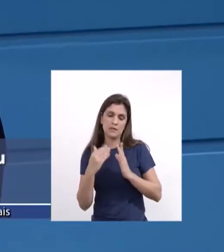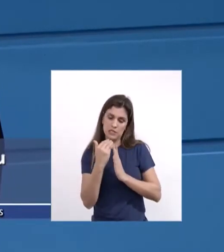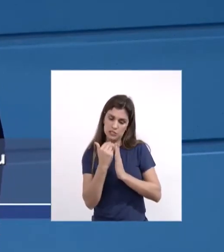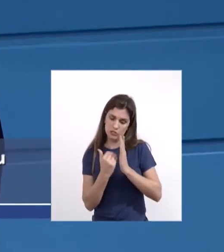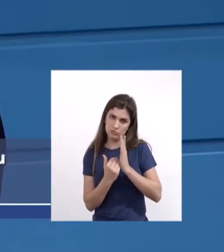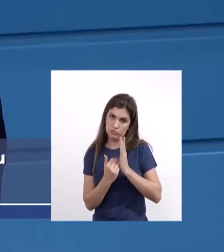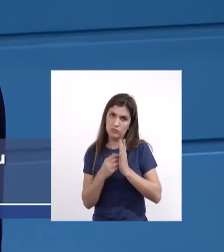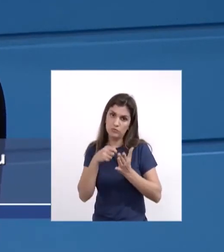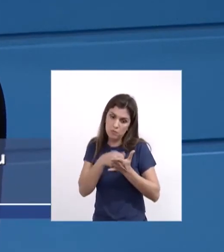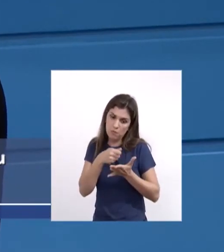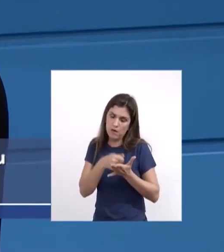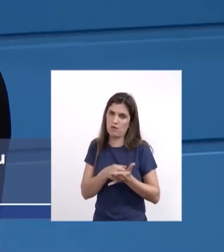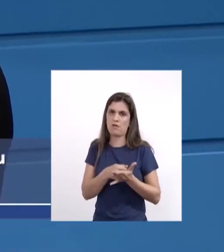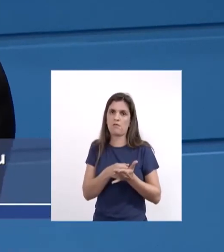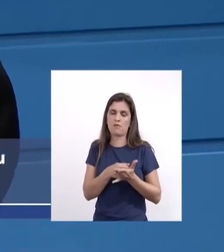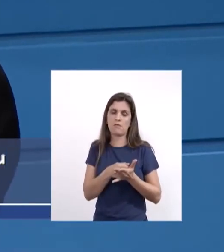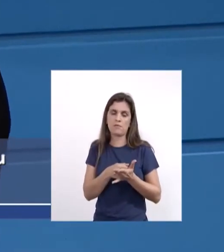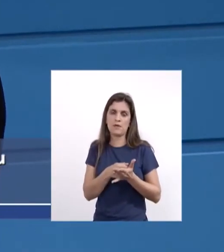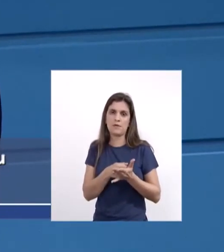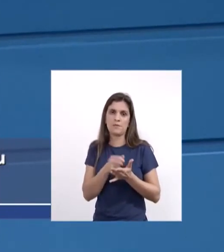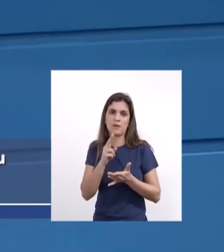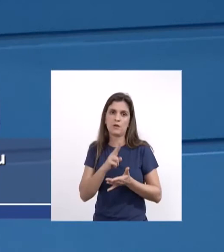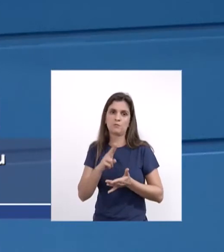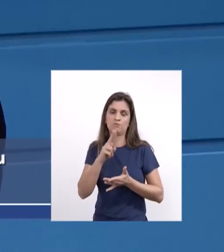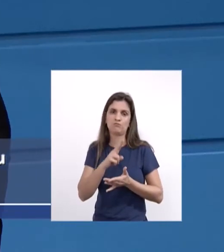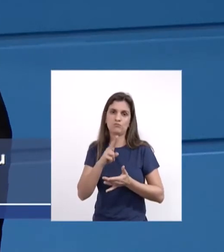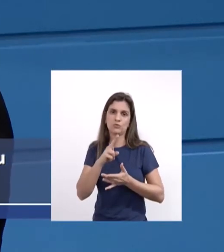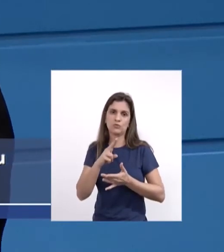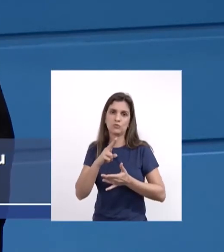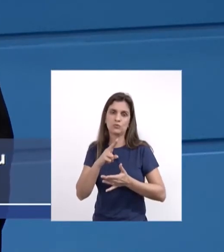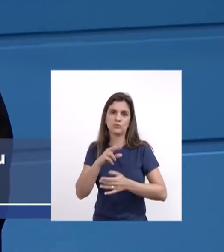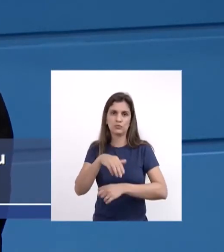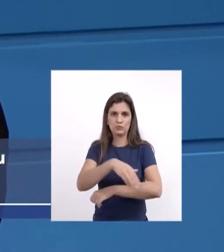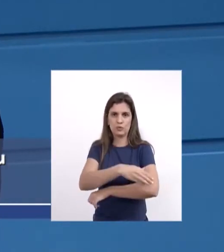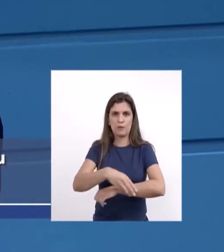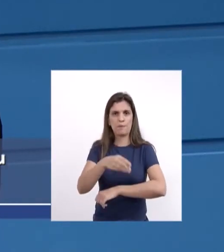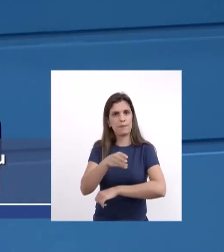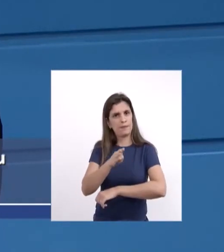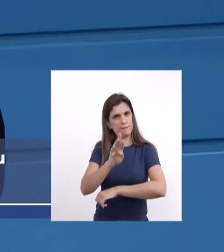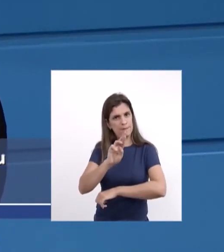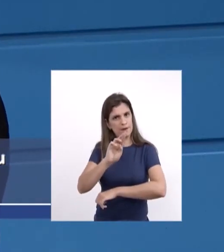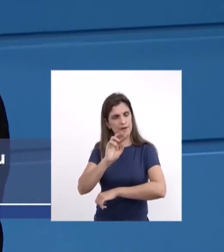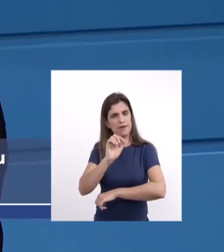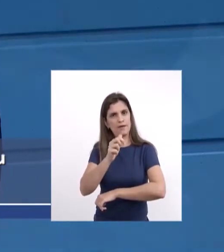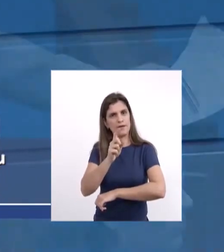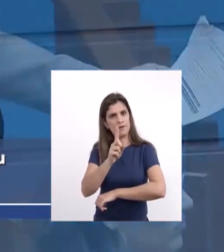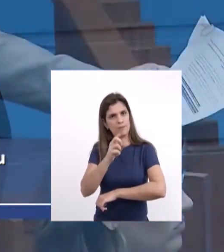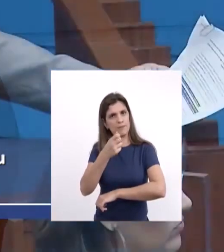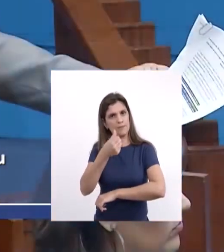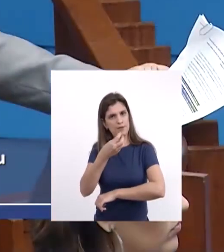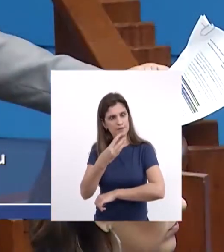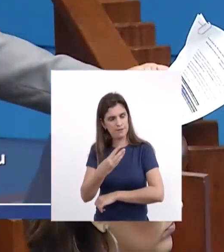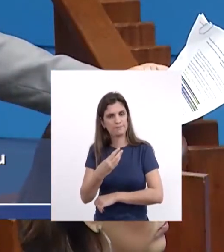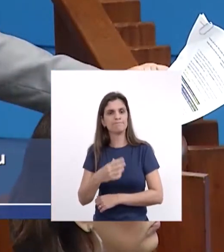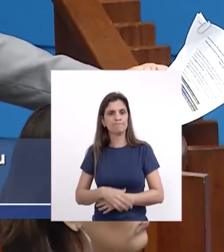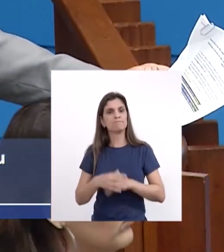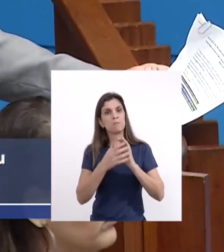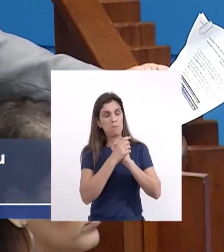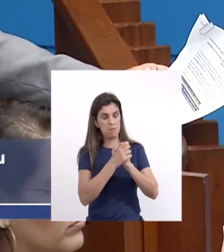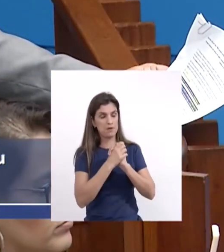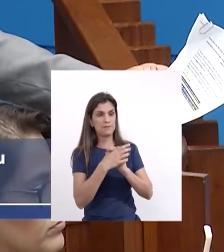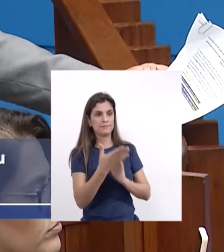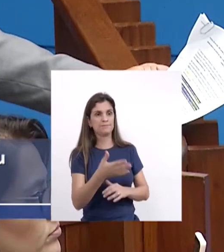pedágio nos locais aqui da BR-163. Parabéns, Vossa Excelência, mais uma vez, pela luta. Deputado Cabalmi,